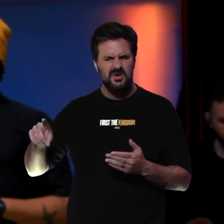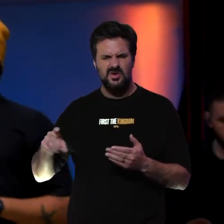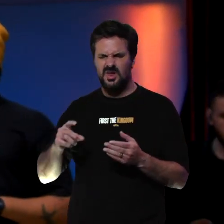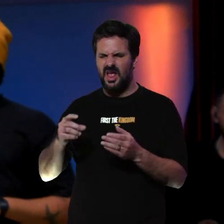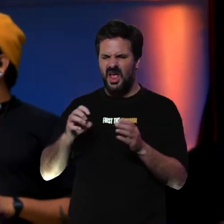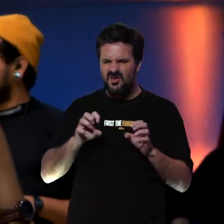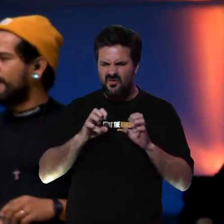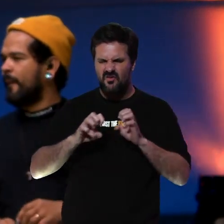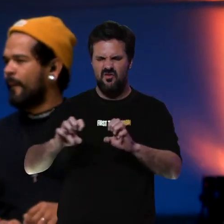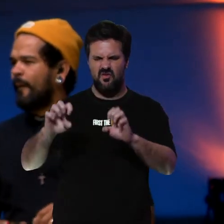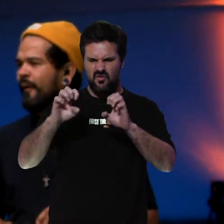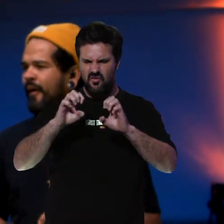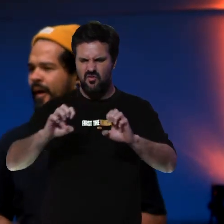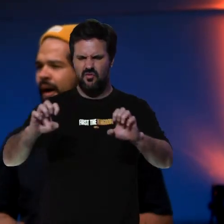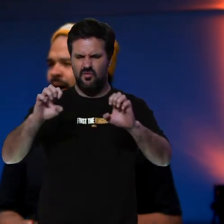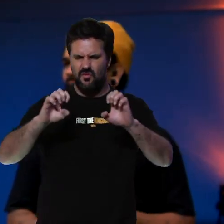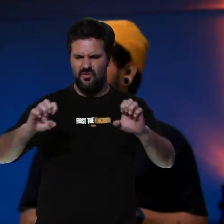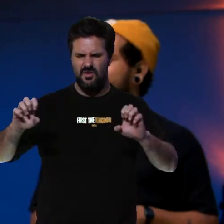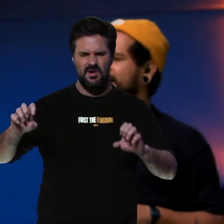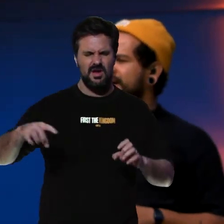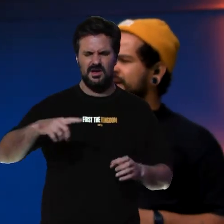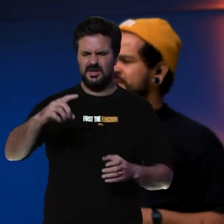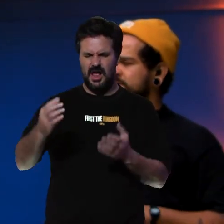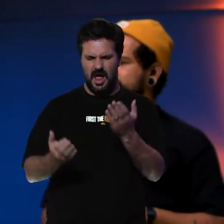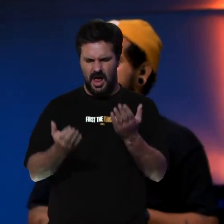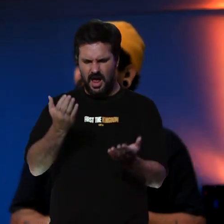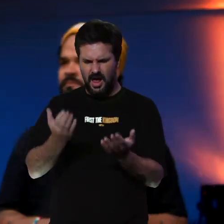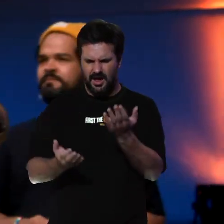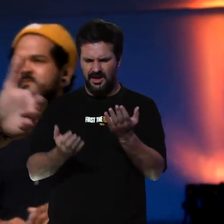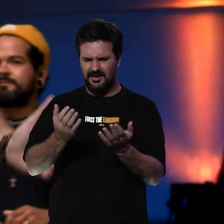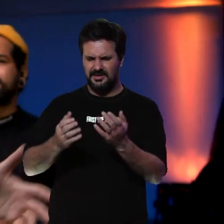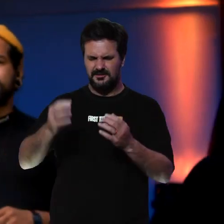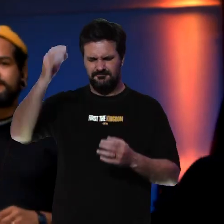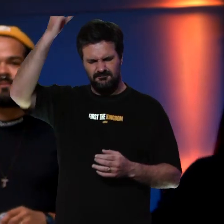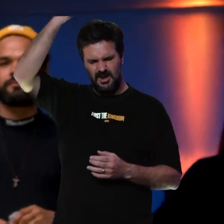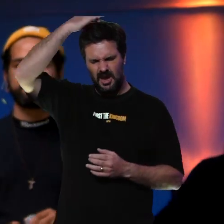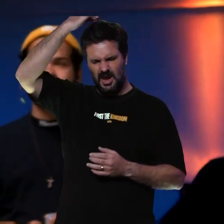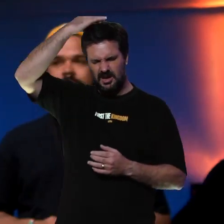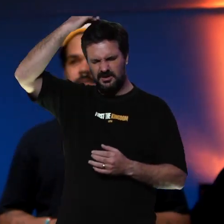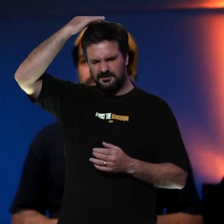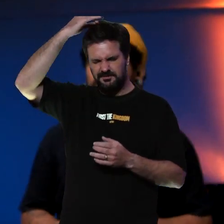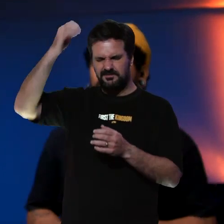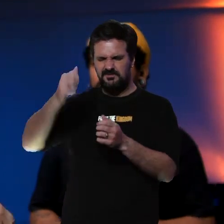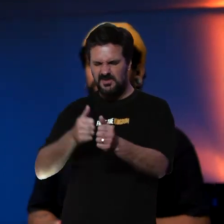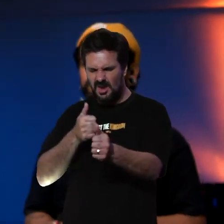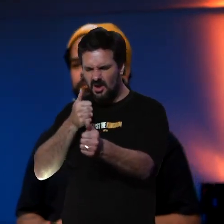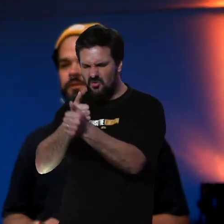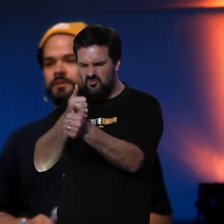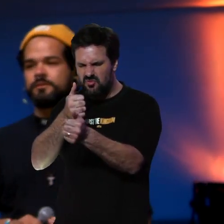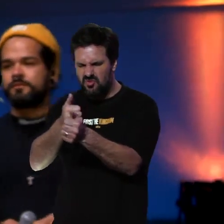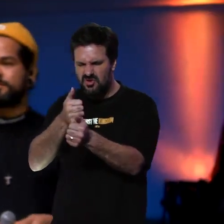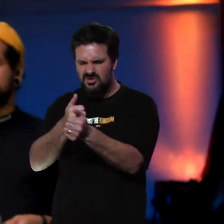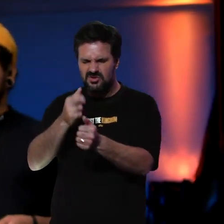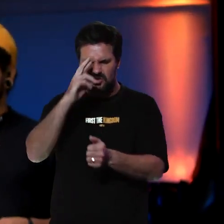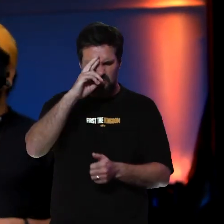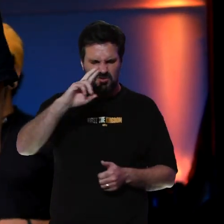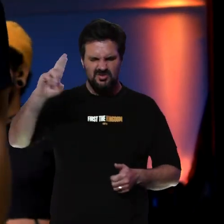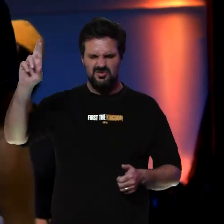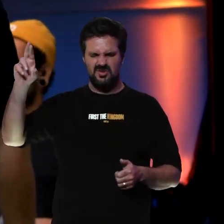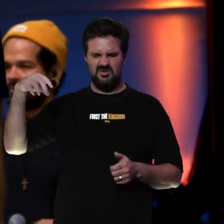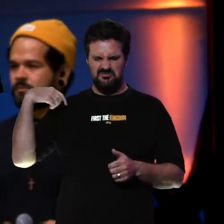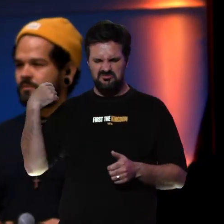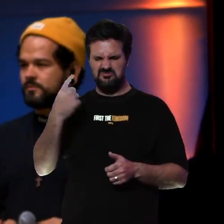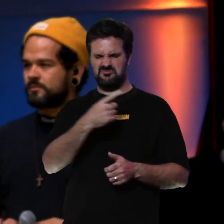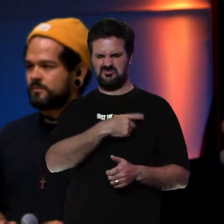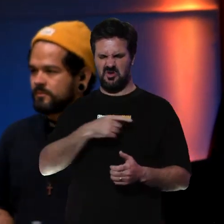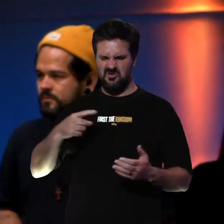impulsionados pelo Teu Espírito, equilibrando na balança espiritual aquilo que tem nos levado para cada vez mais perto do Senhor, de cumprir o nosso propósito,